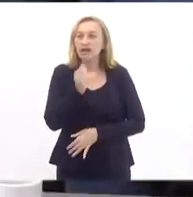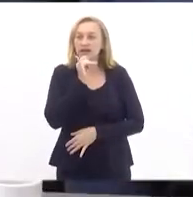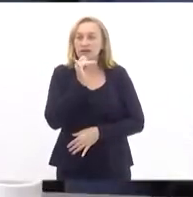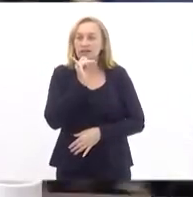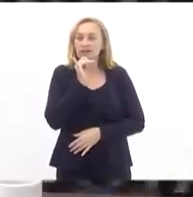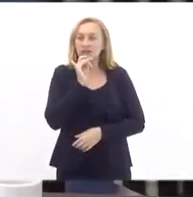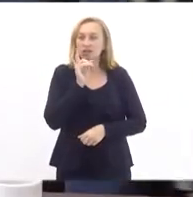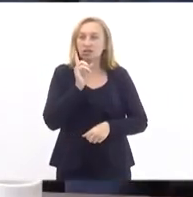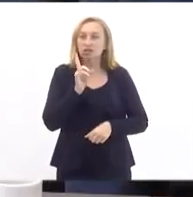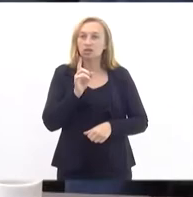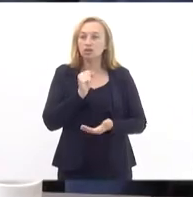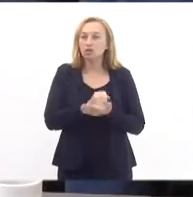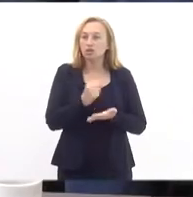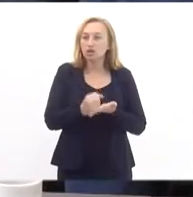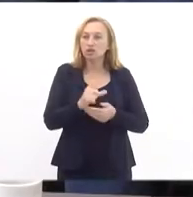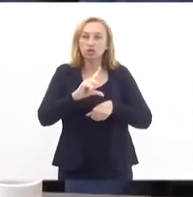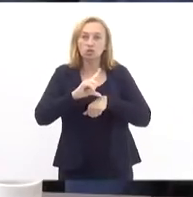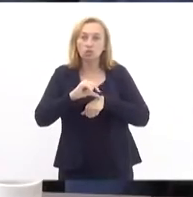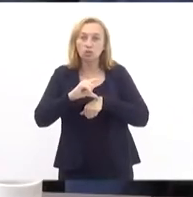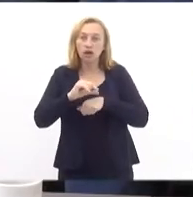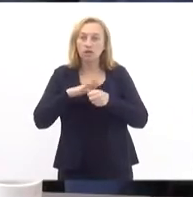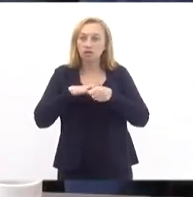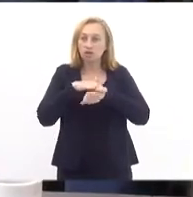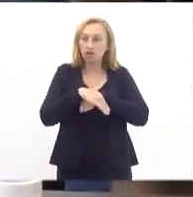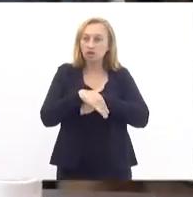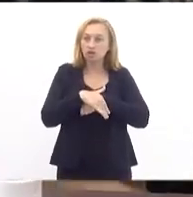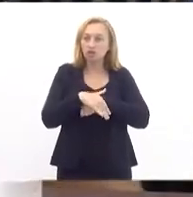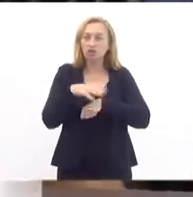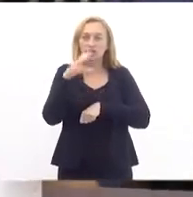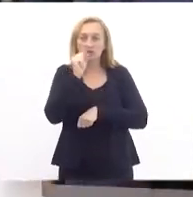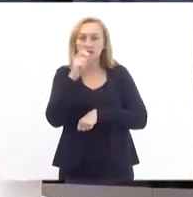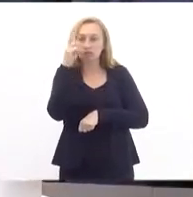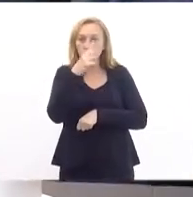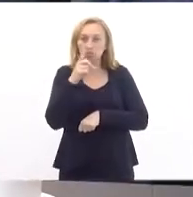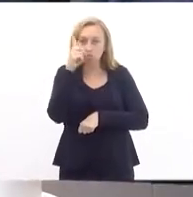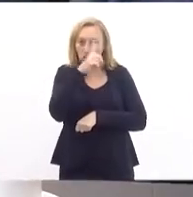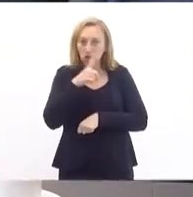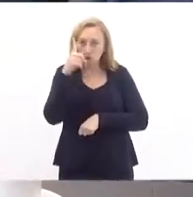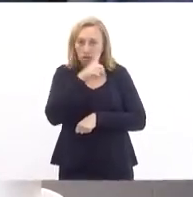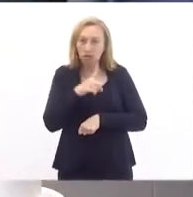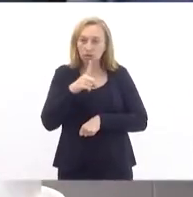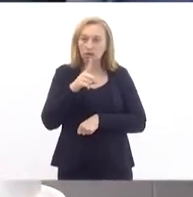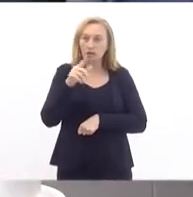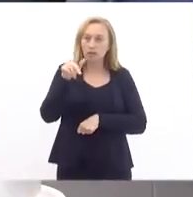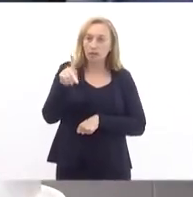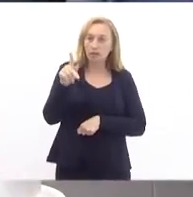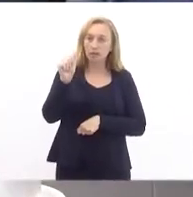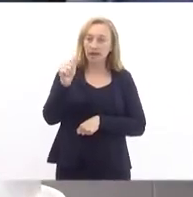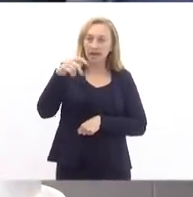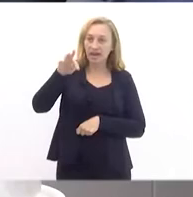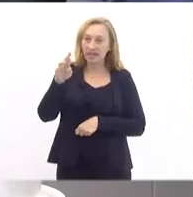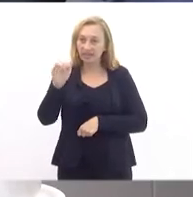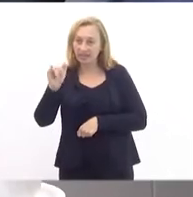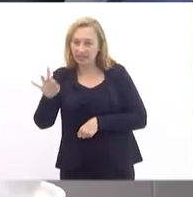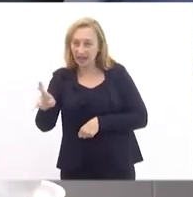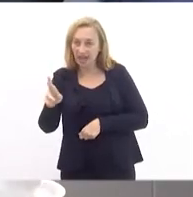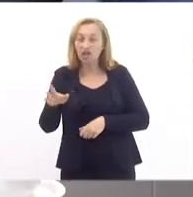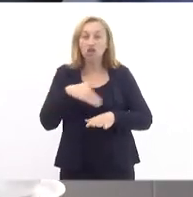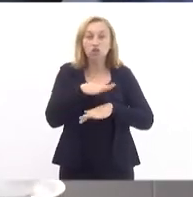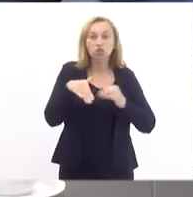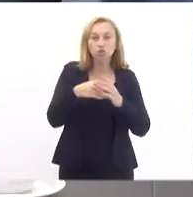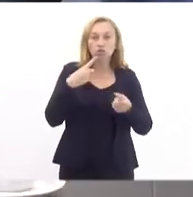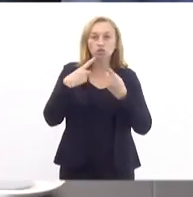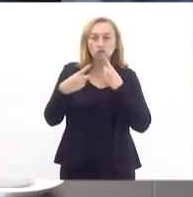com a previsão contratual do horário noturno, fim de semana e Paquetá, Cocotá, houve toda uma discussão quando